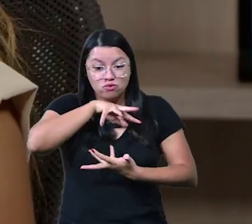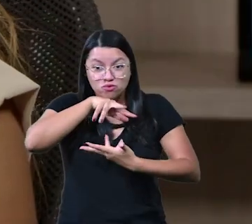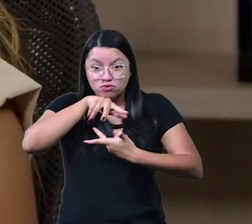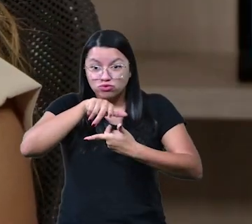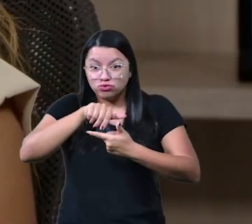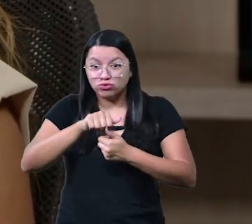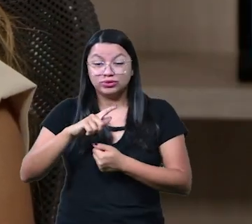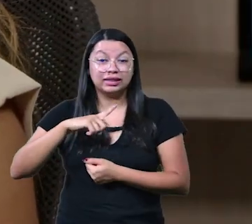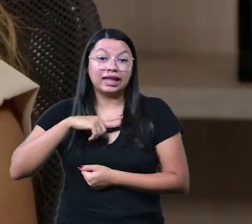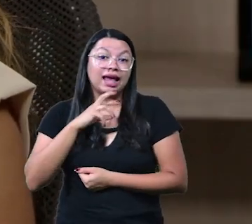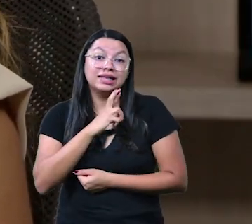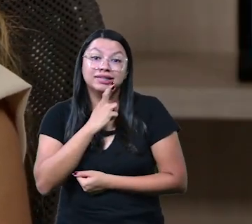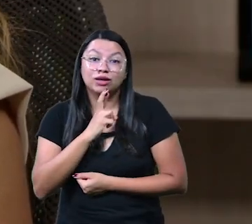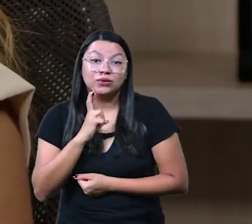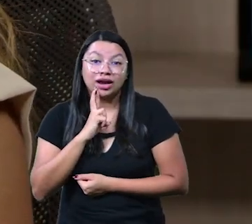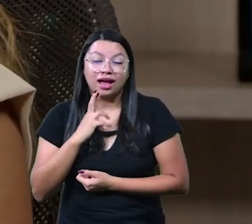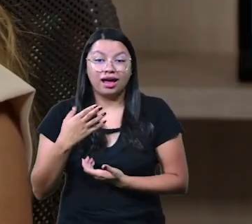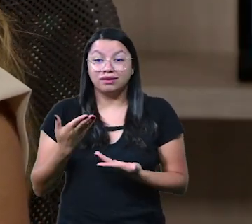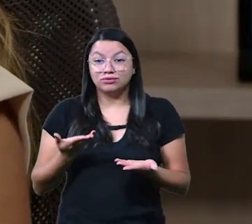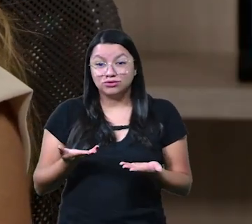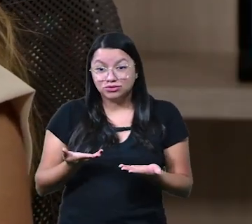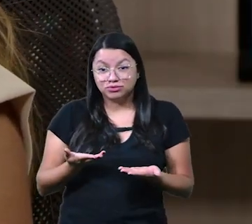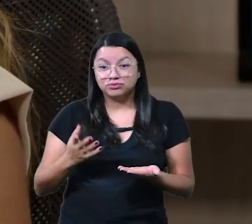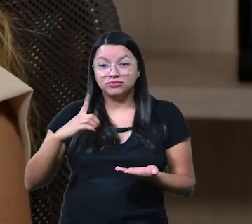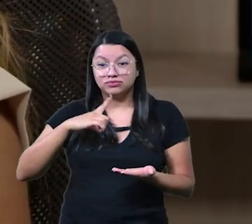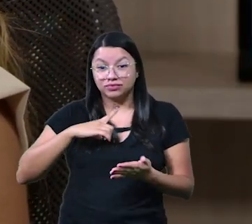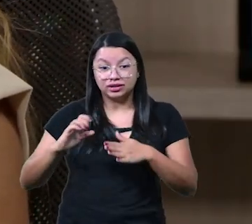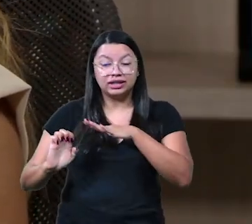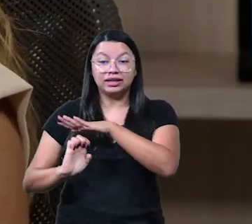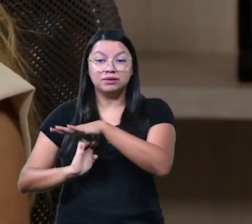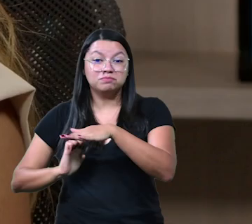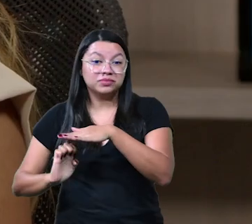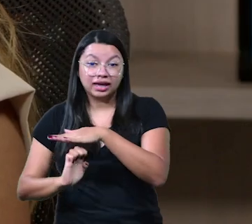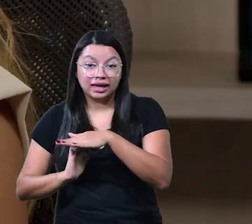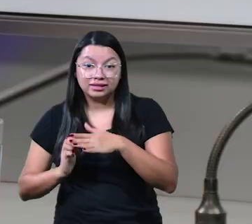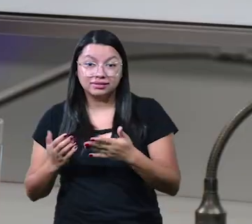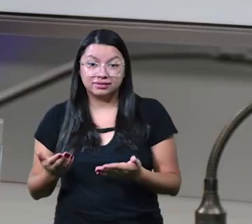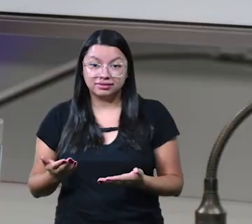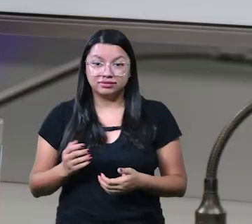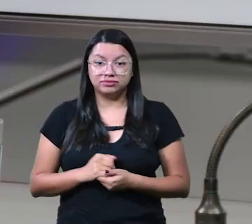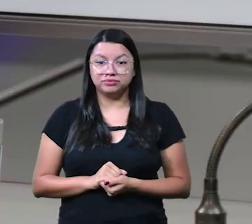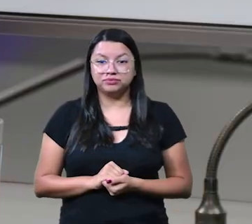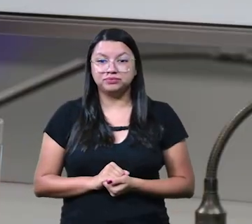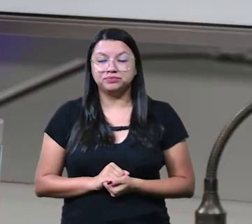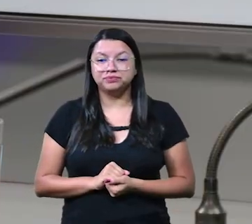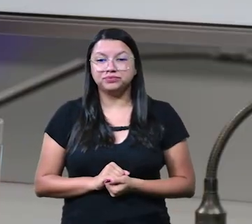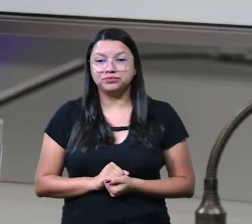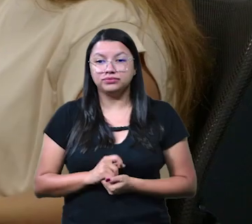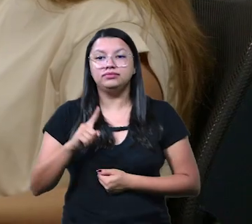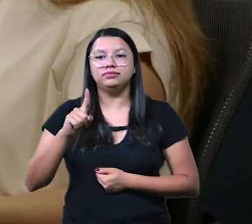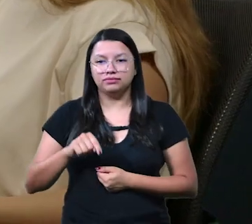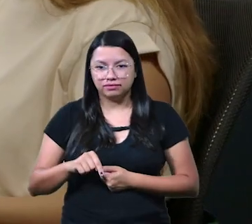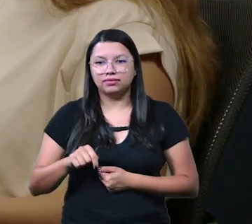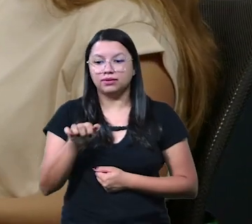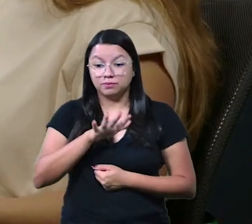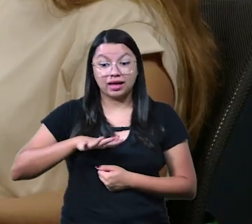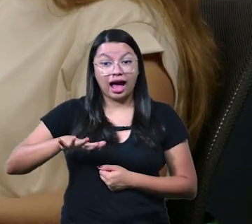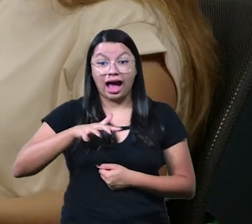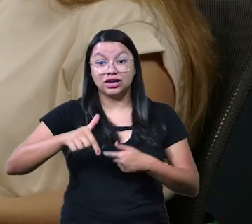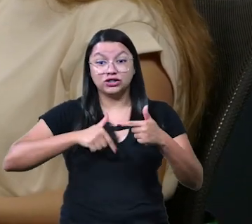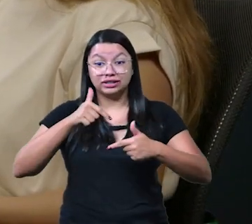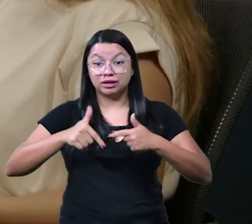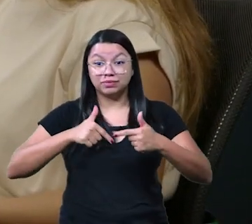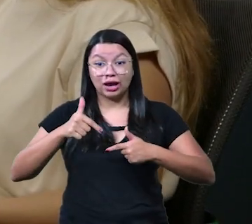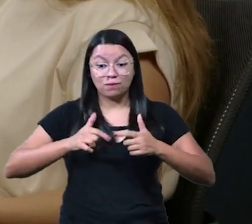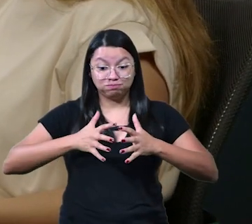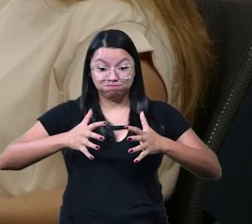restaurante, tem corporações. Enfim, é um mercado grande e